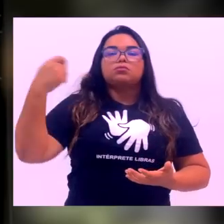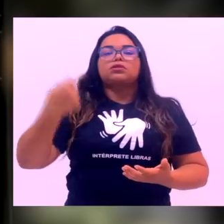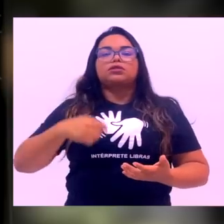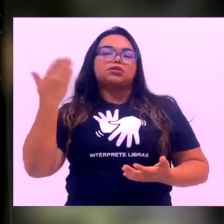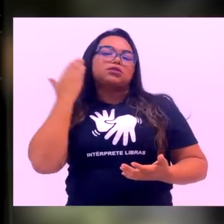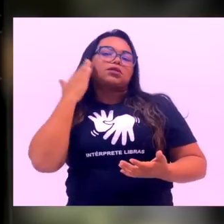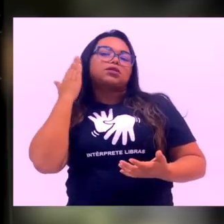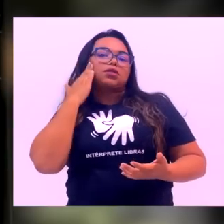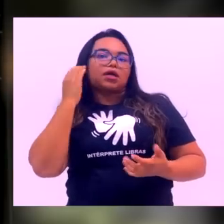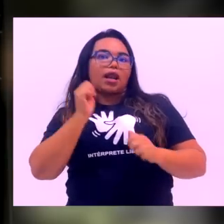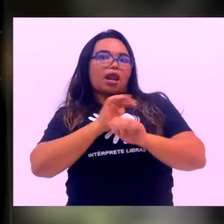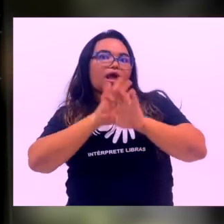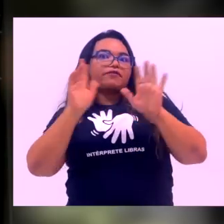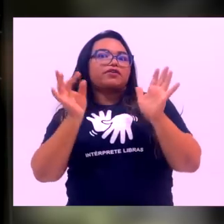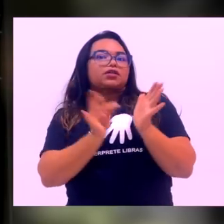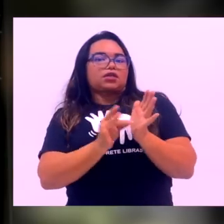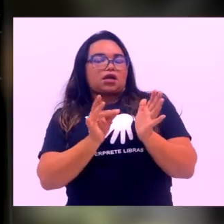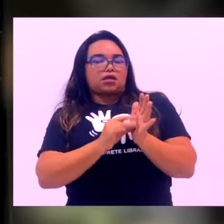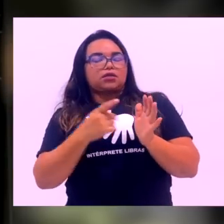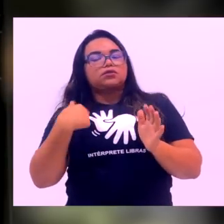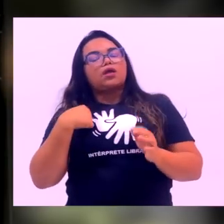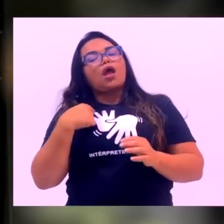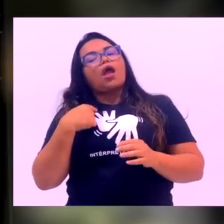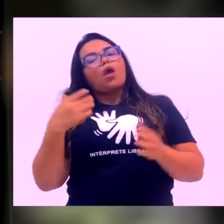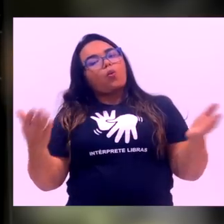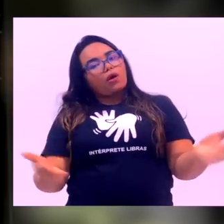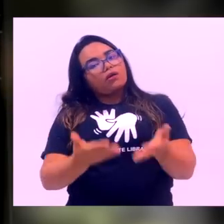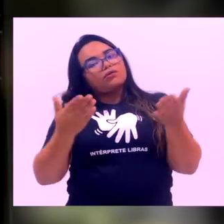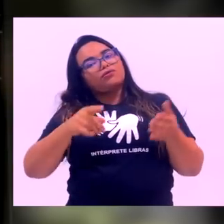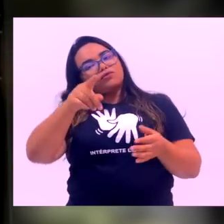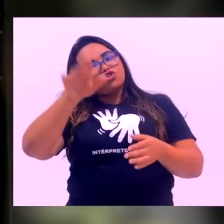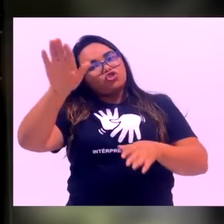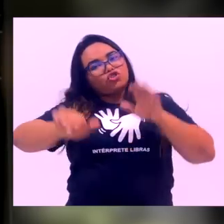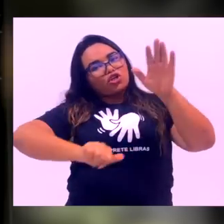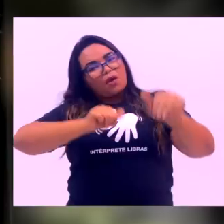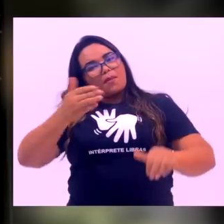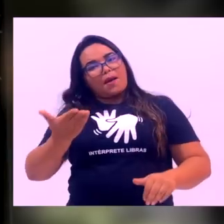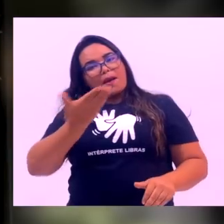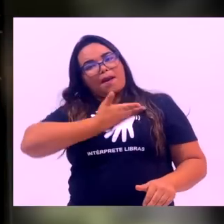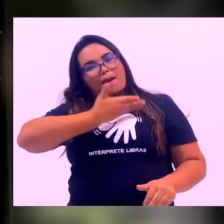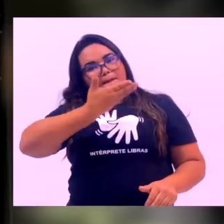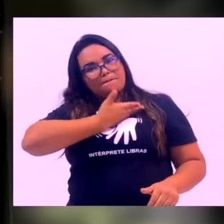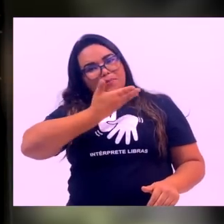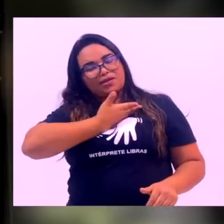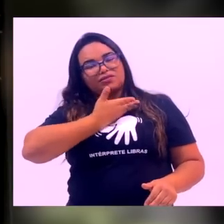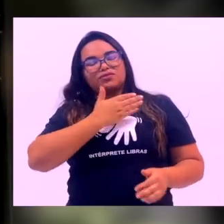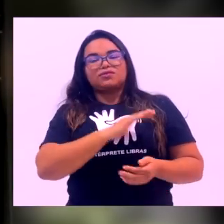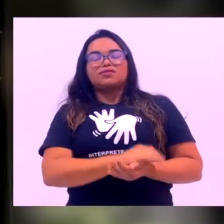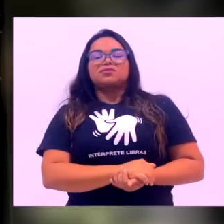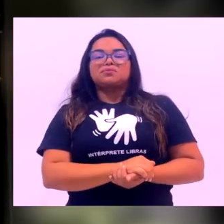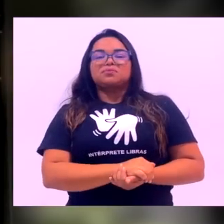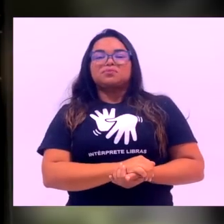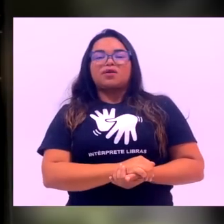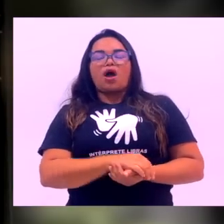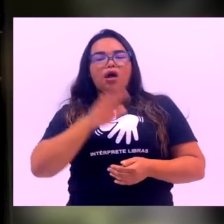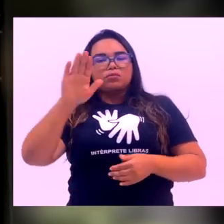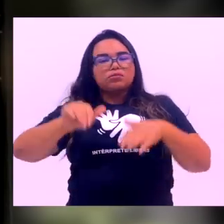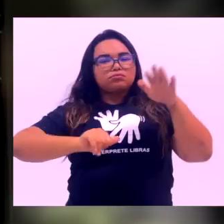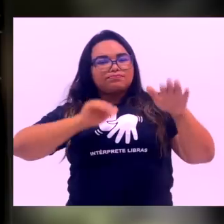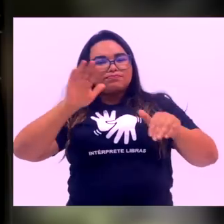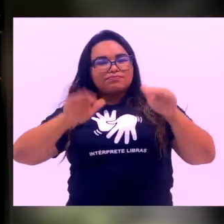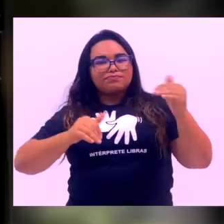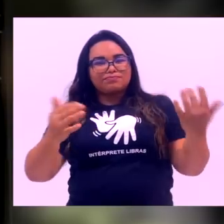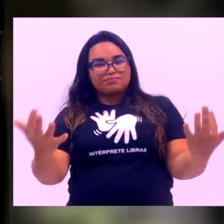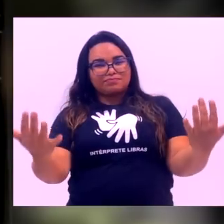trazer também os seus amigos. Chamem-nos nas ruas, para os valados, para as circunvalações. Convidem